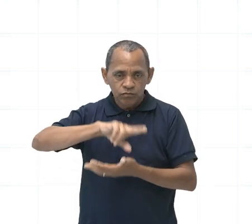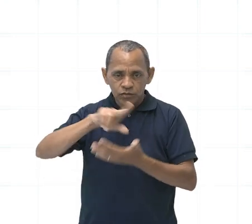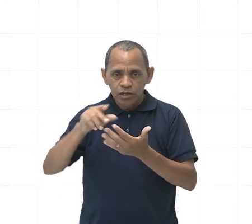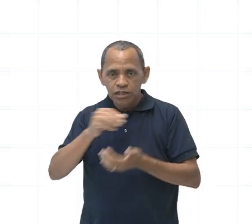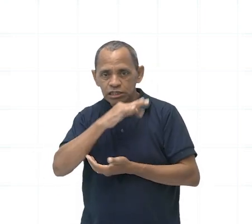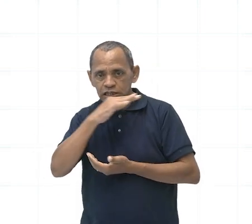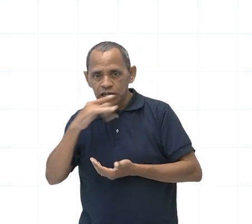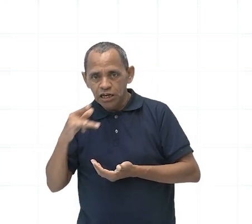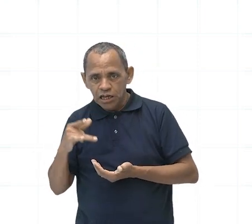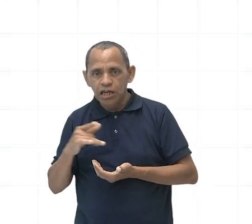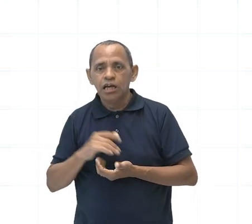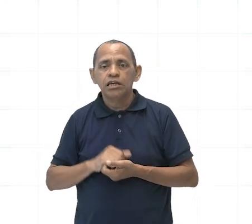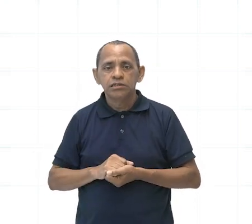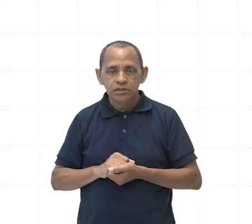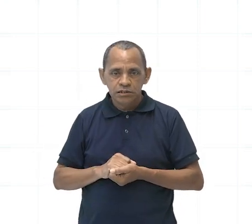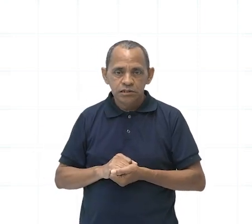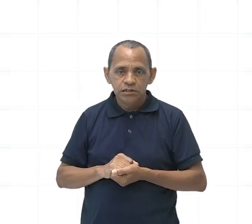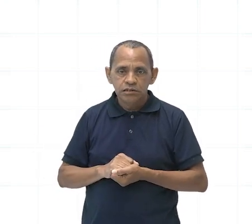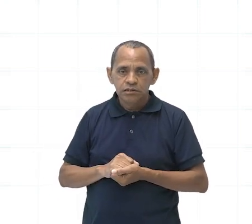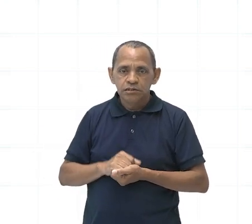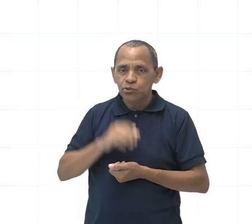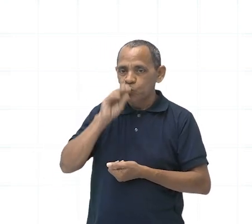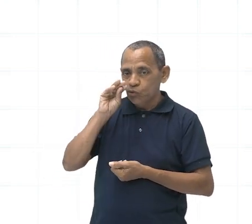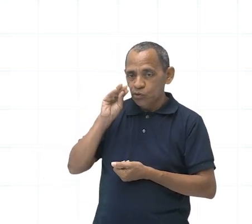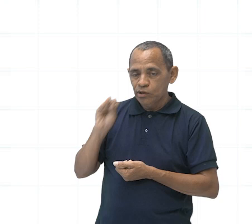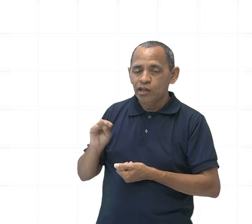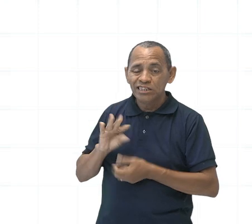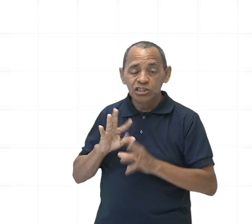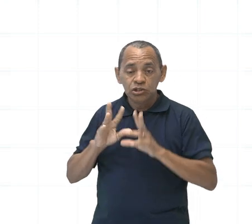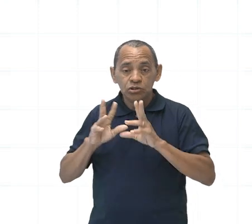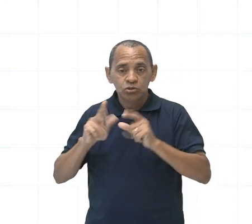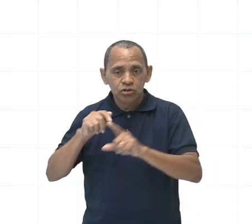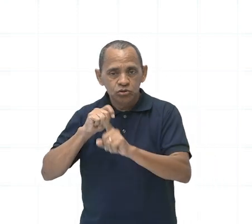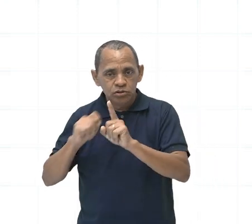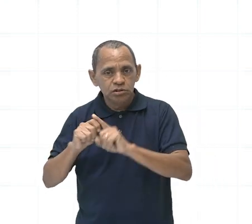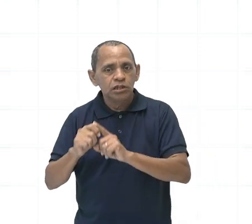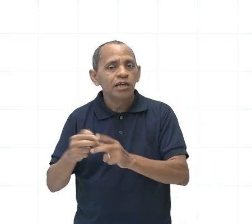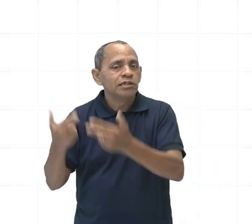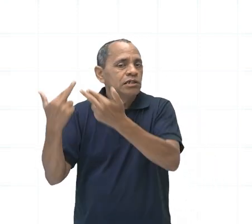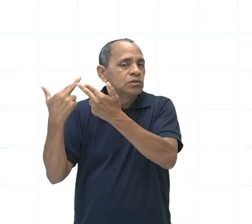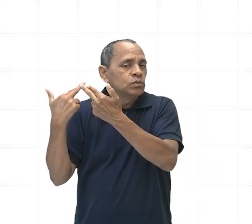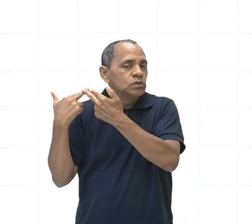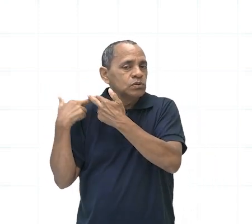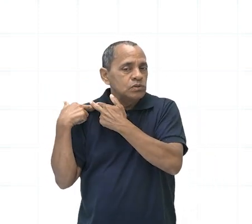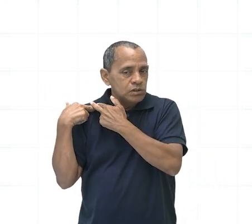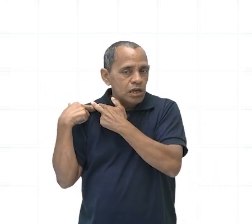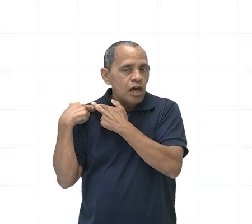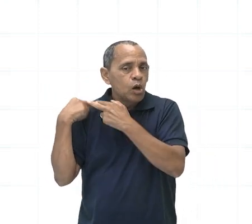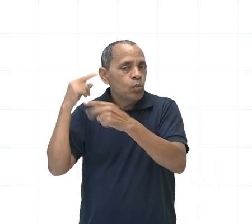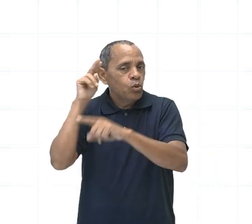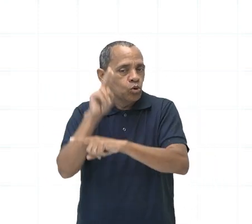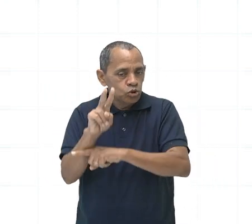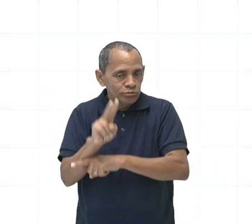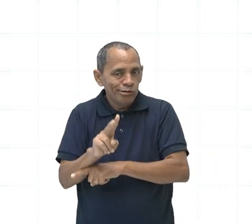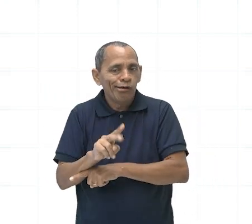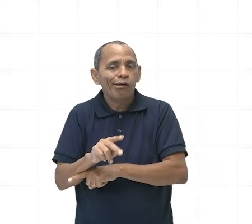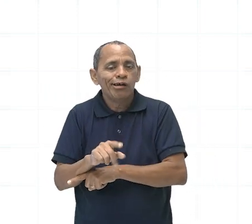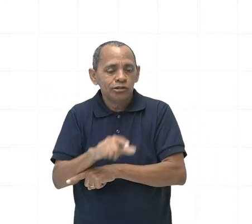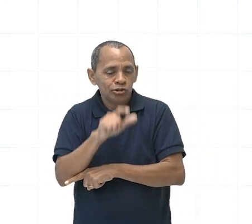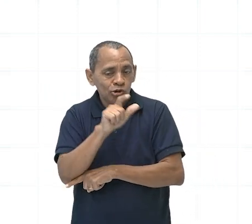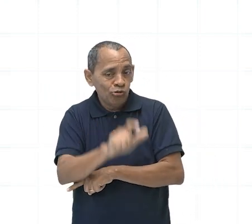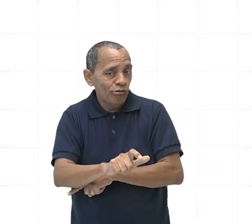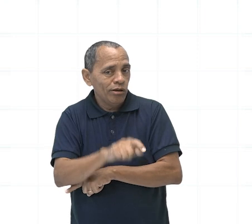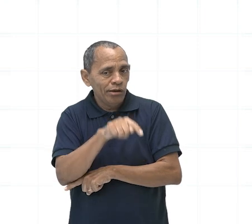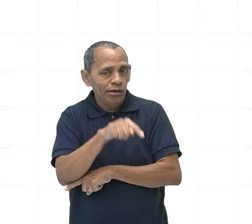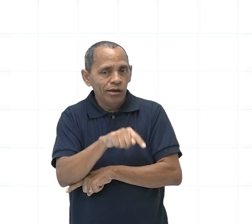embora muitas crianças sejam negligenciadas, toda a sociedade é responsável pelo cuidado com